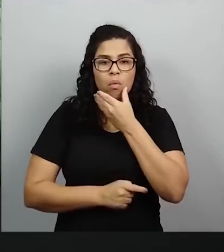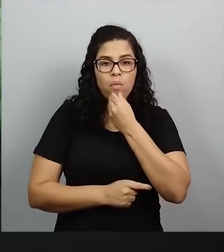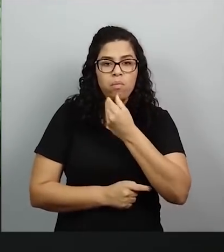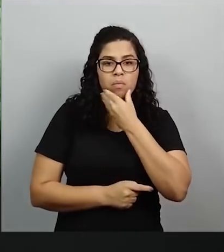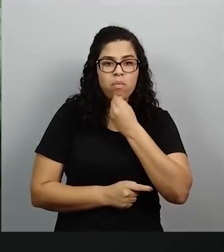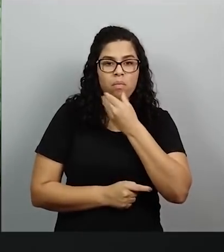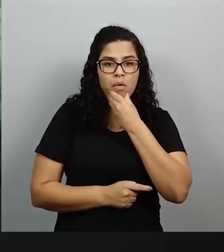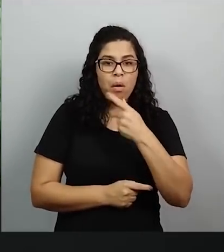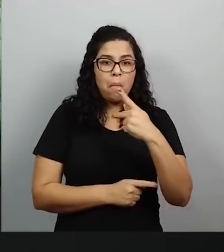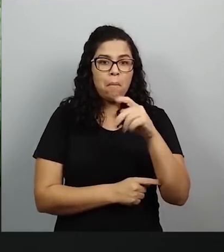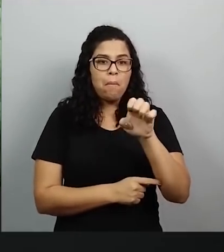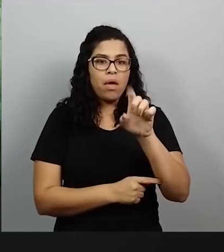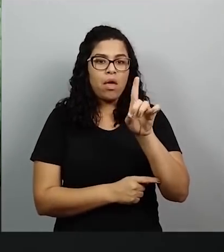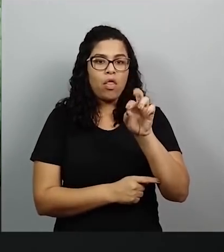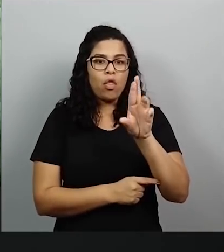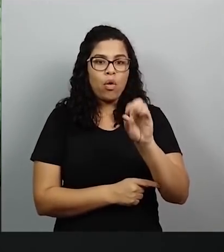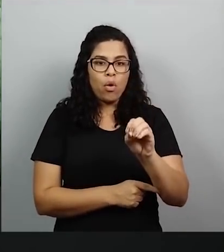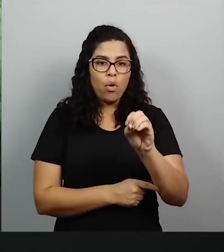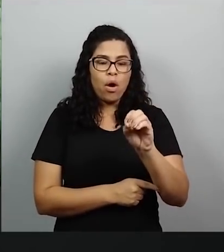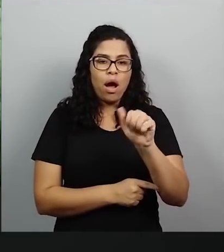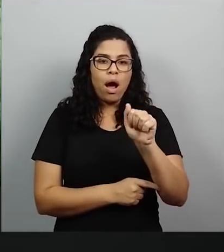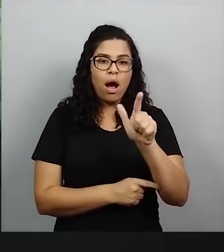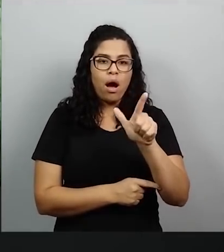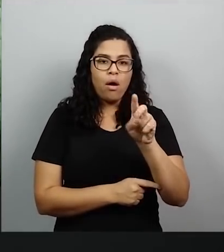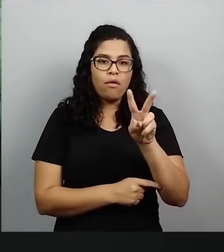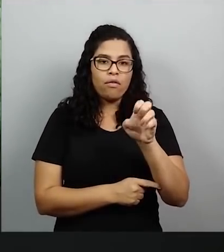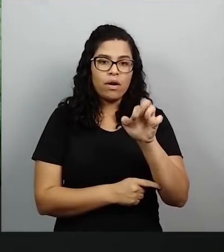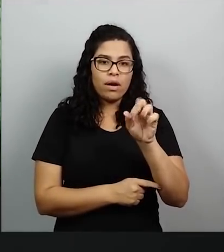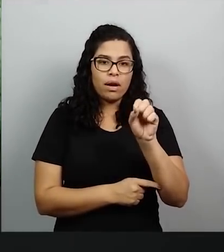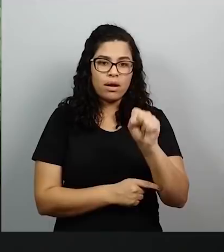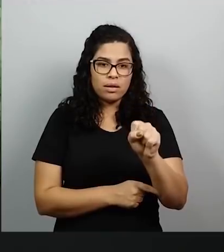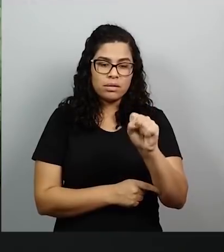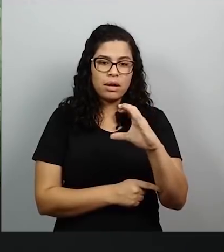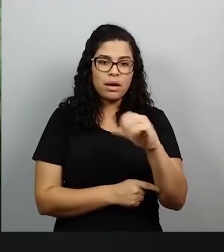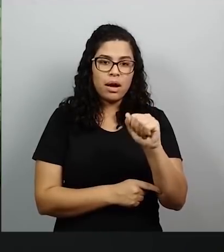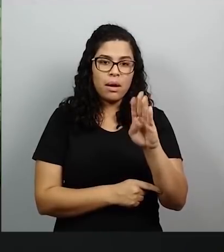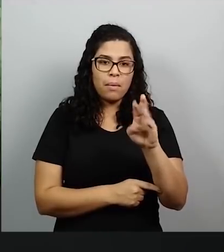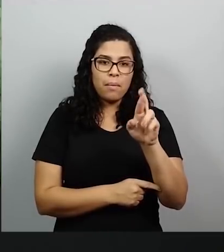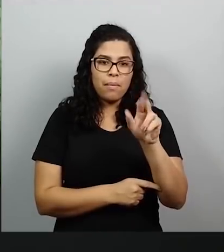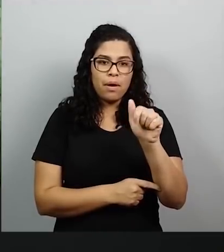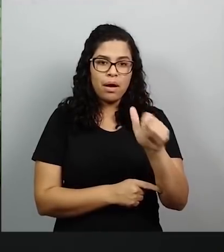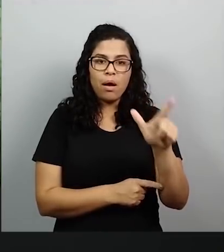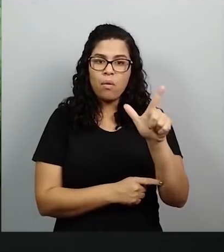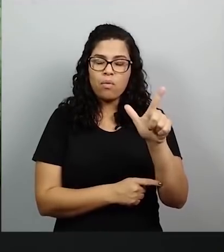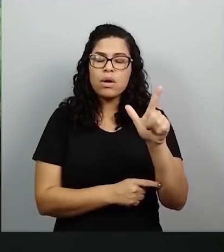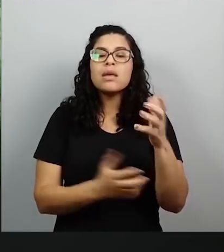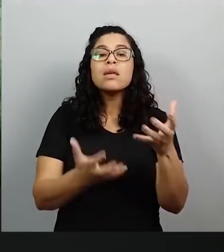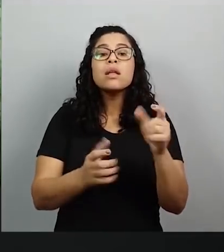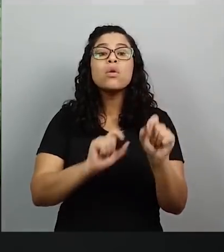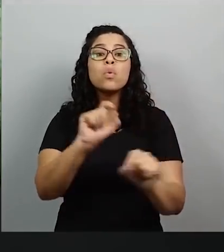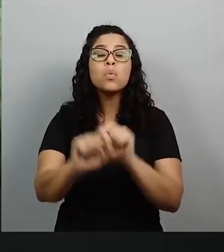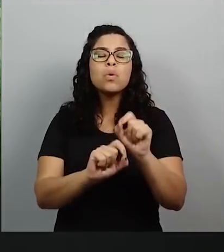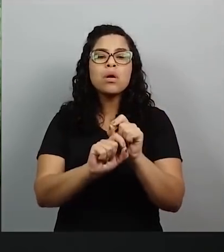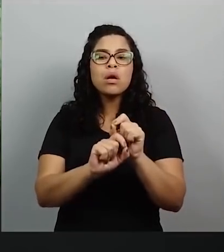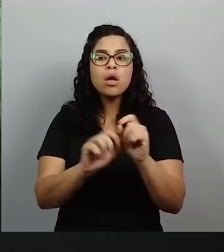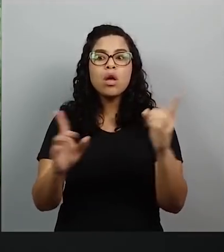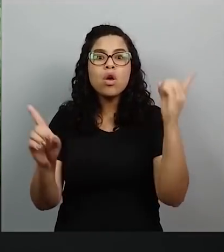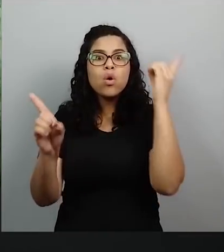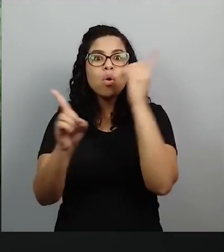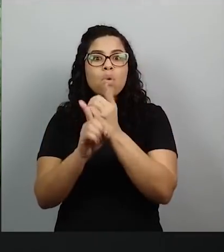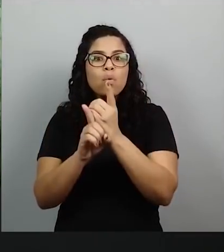Cabral, na verdade, ele queria seguir o caminho para chegar às Índias. E, na verdade, ali acabou